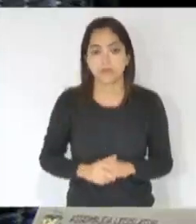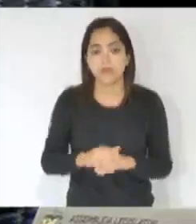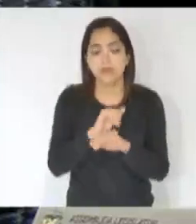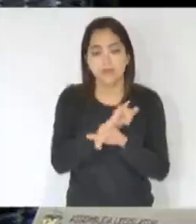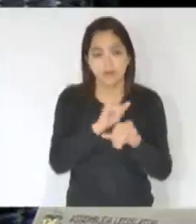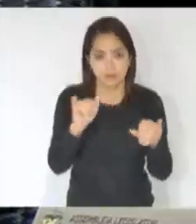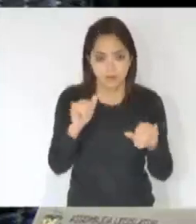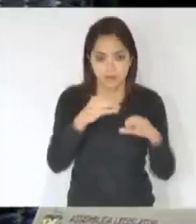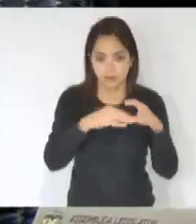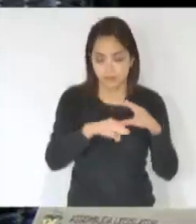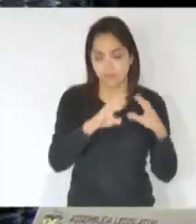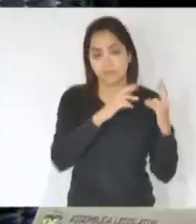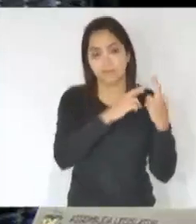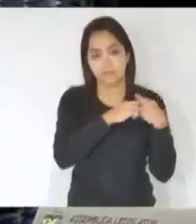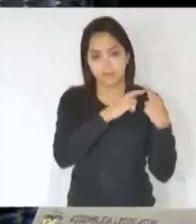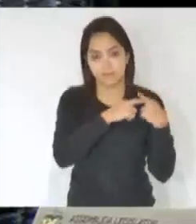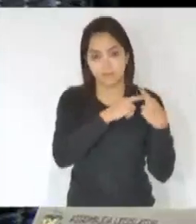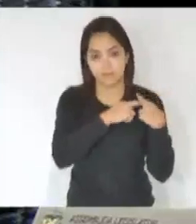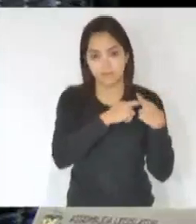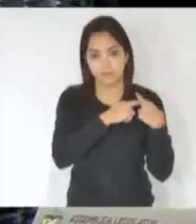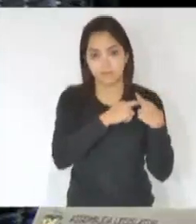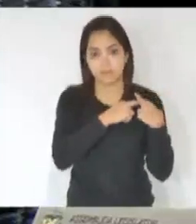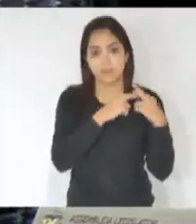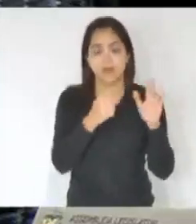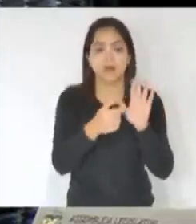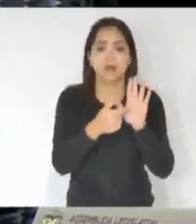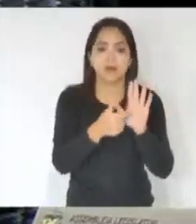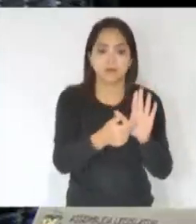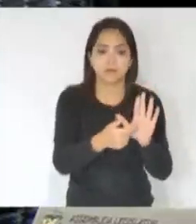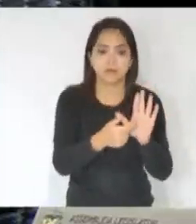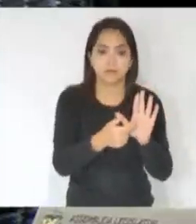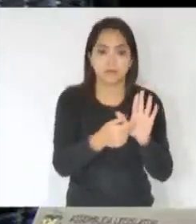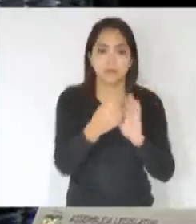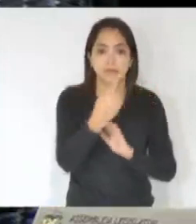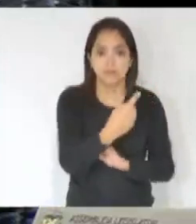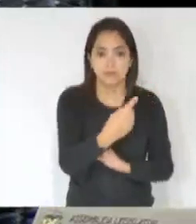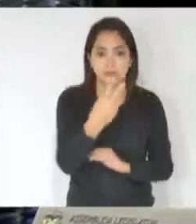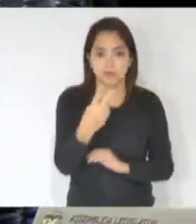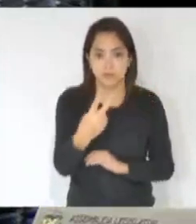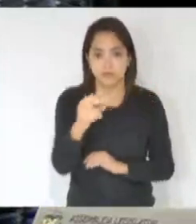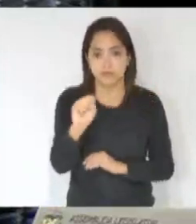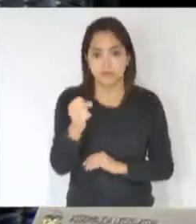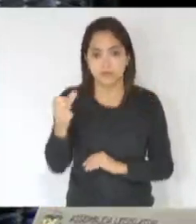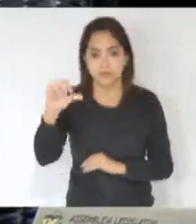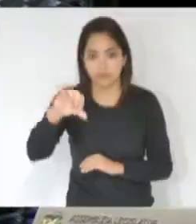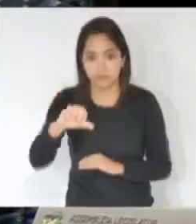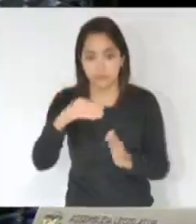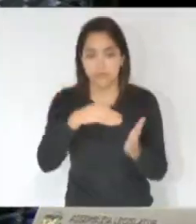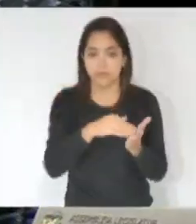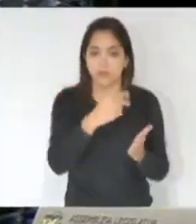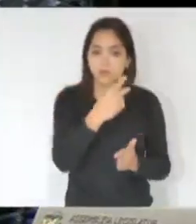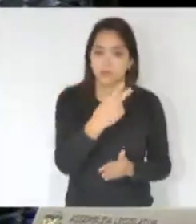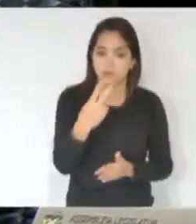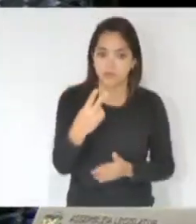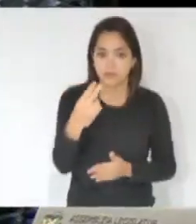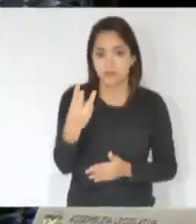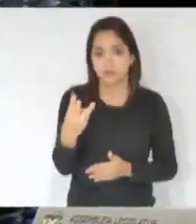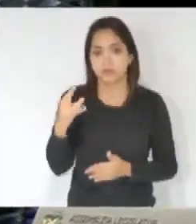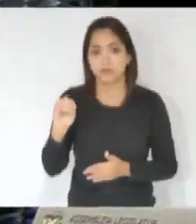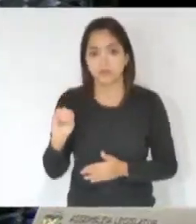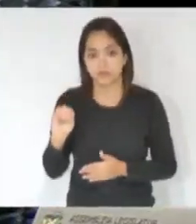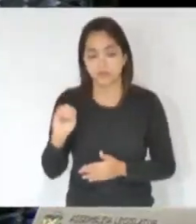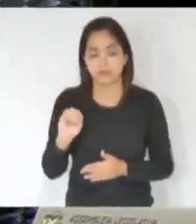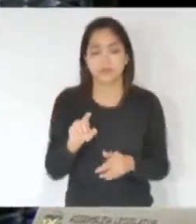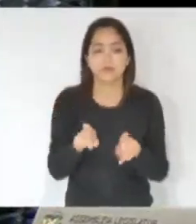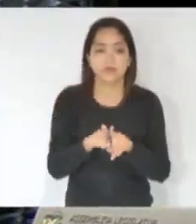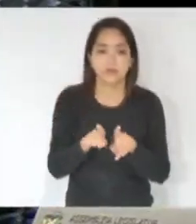encaminhará aos destinatários as indicações números 1289 a 1323/2019. Na sequência,